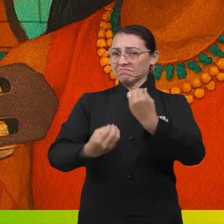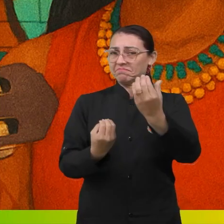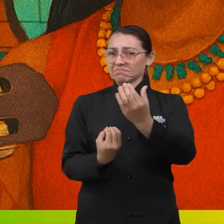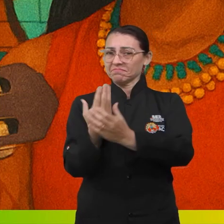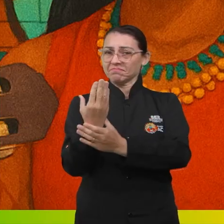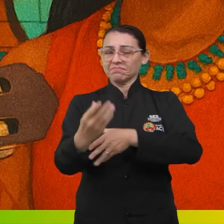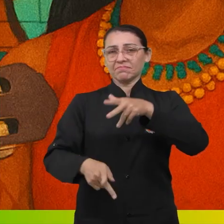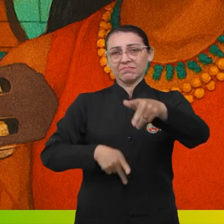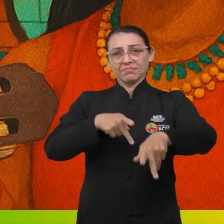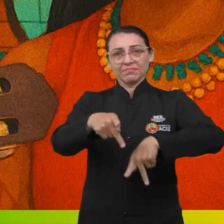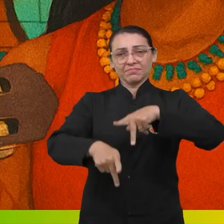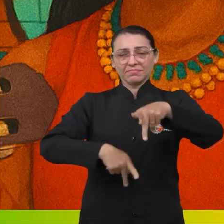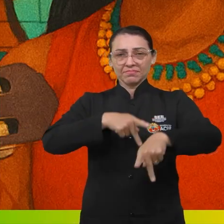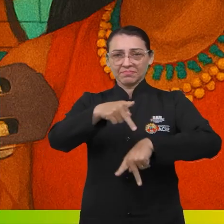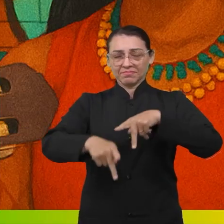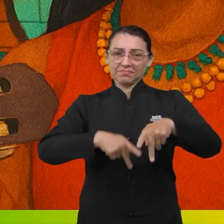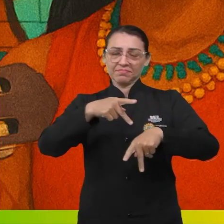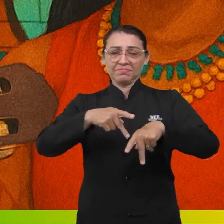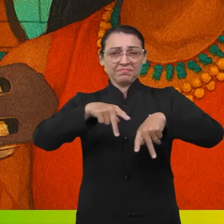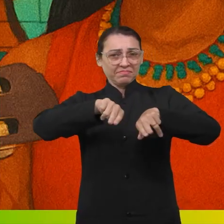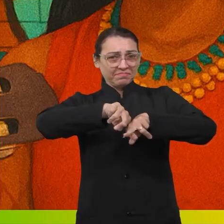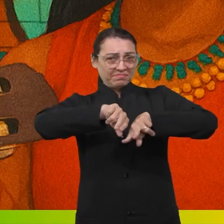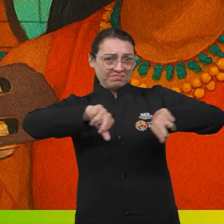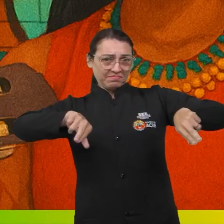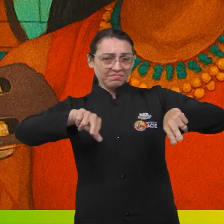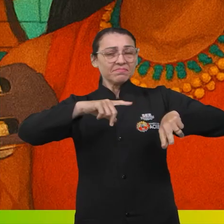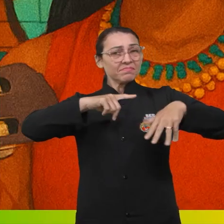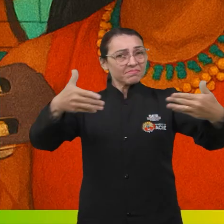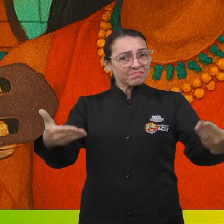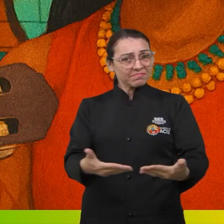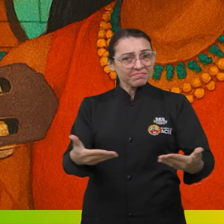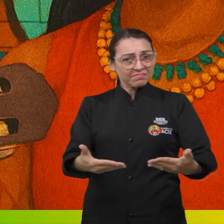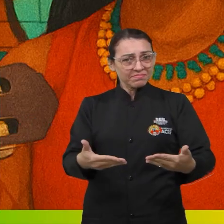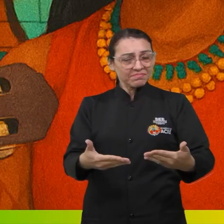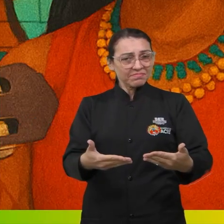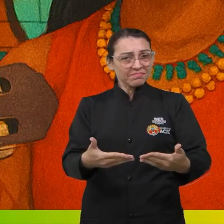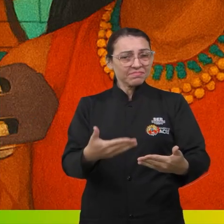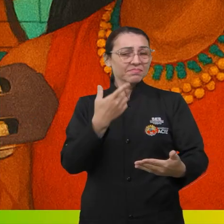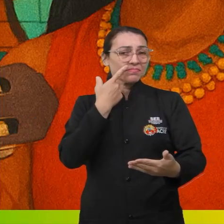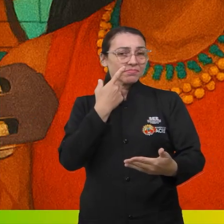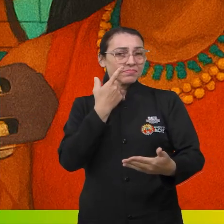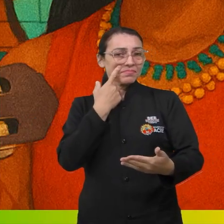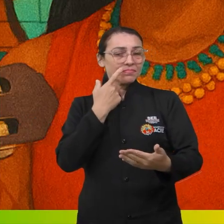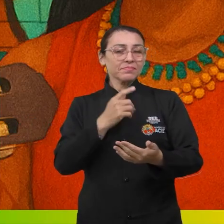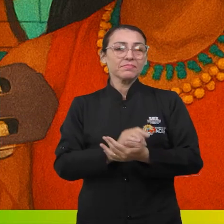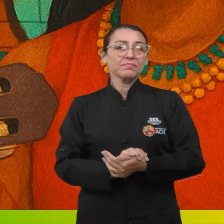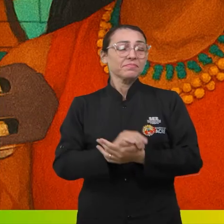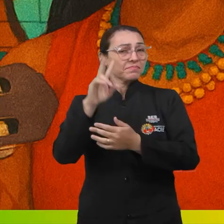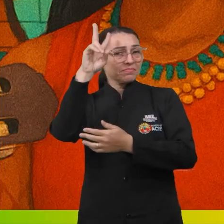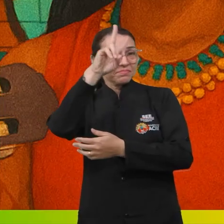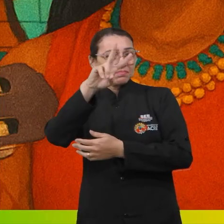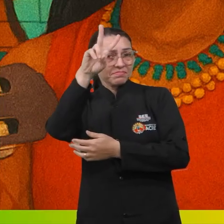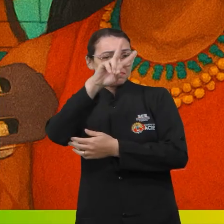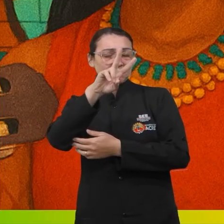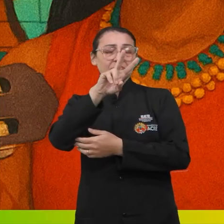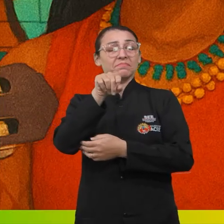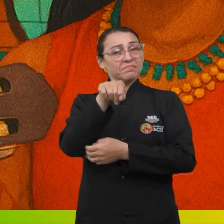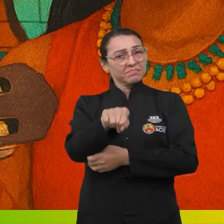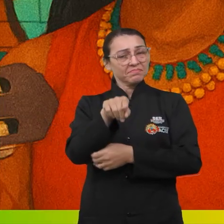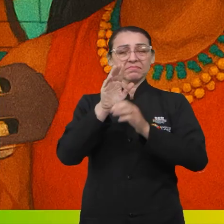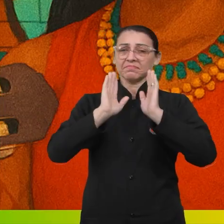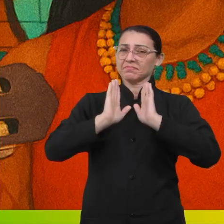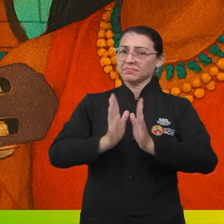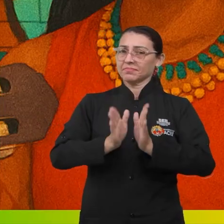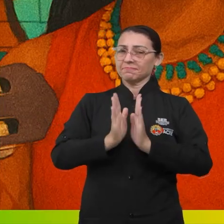nossa população, essa nossa diversidade que nós temos hoje? Vamos dar uma olhadinha aqui e relembrar que provavelmente você